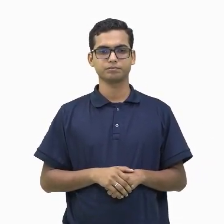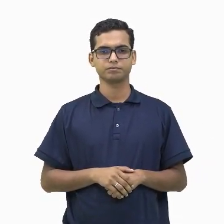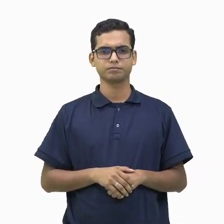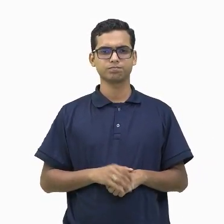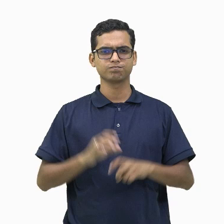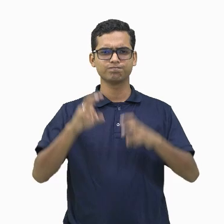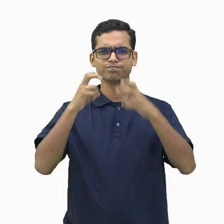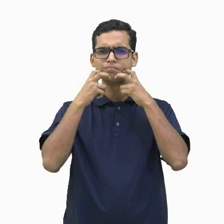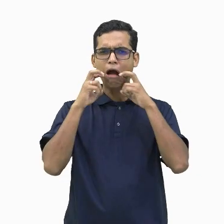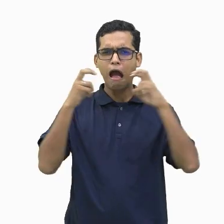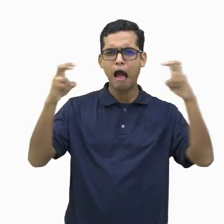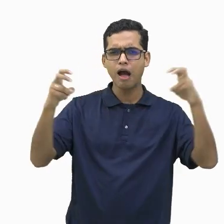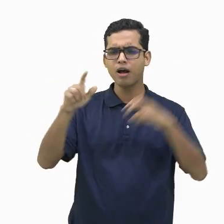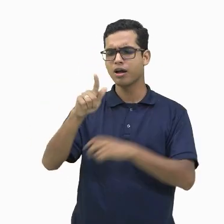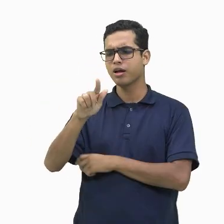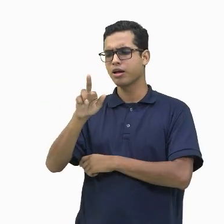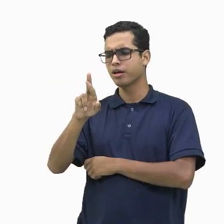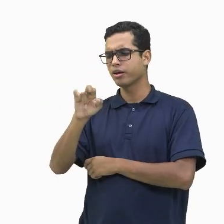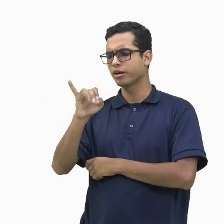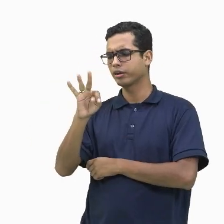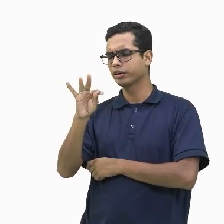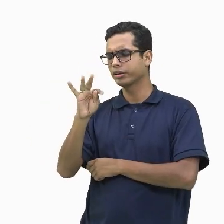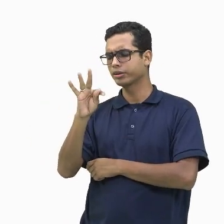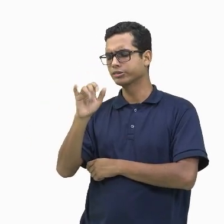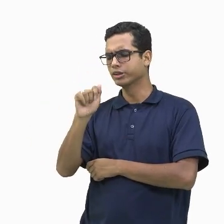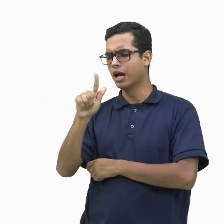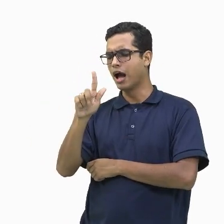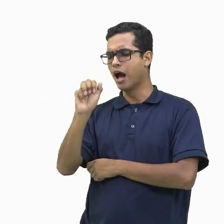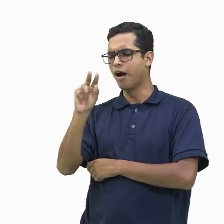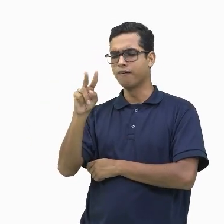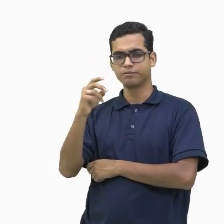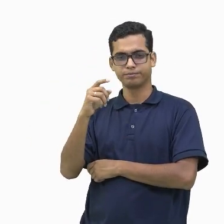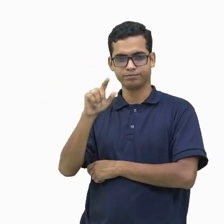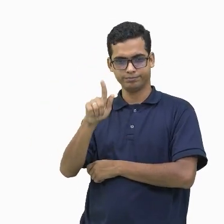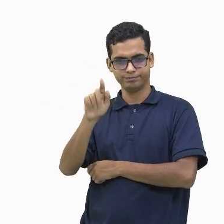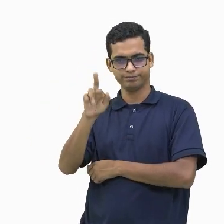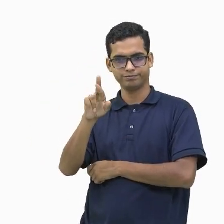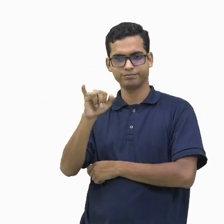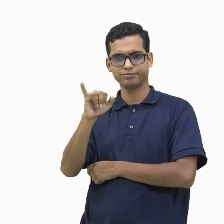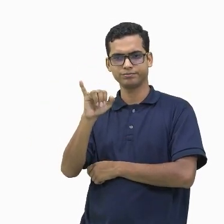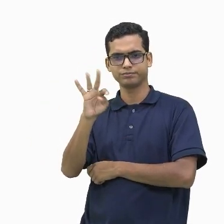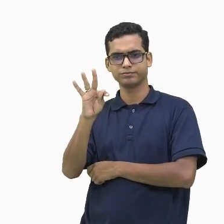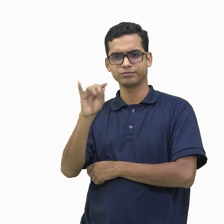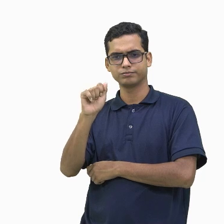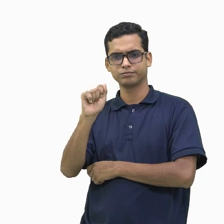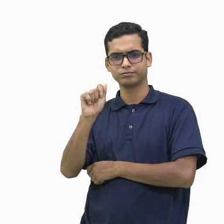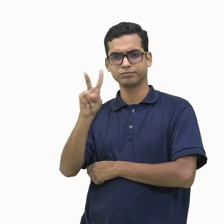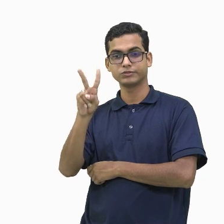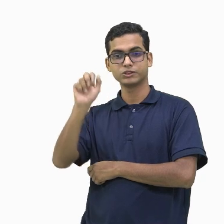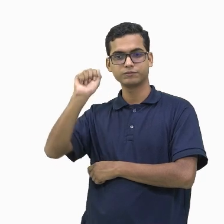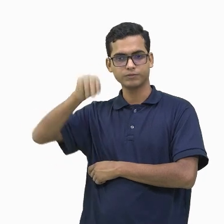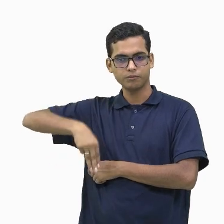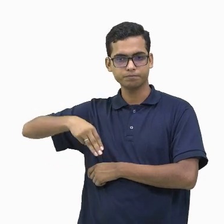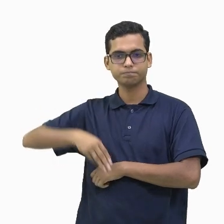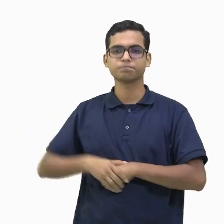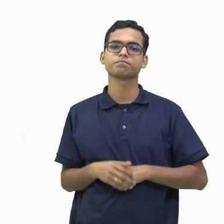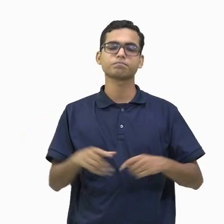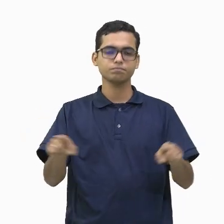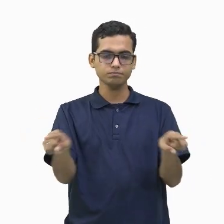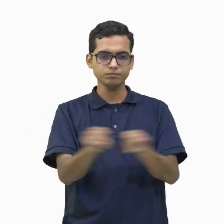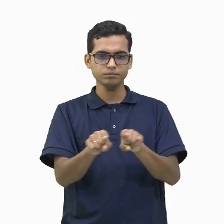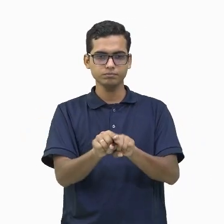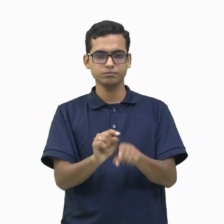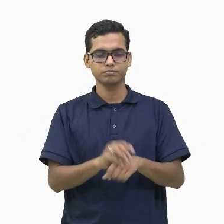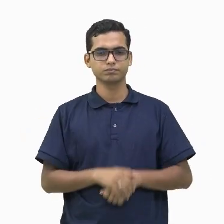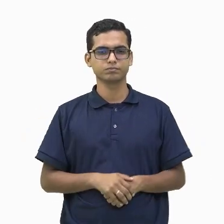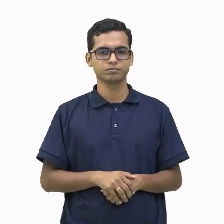multidão traz. Correto? E por fim, silepse de pessoa, ou seja, primeira, segunda ou terceira pessoa. Nota o